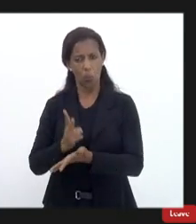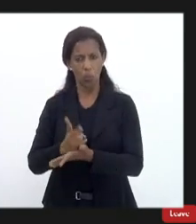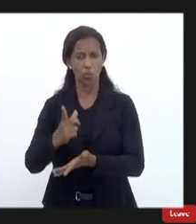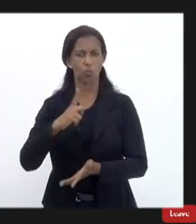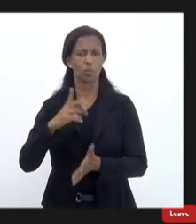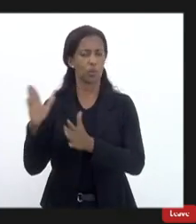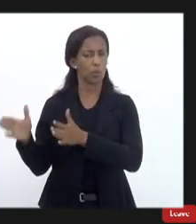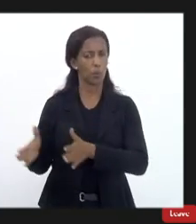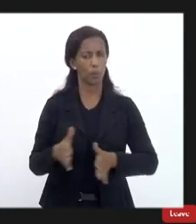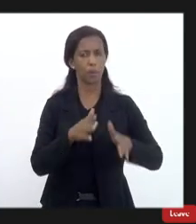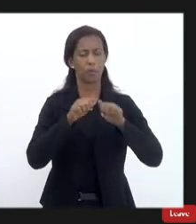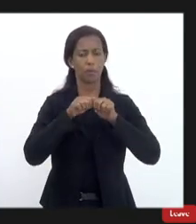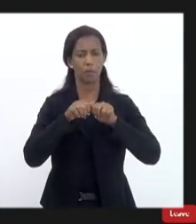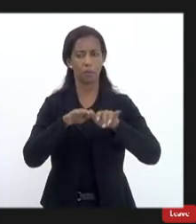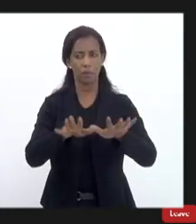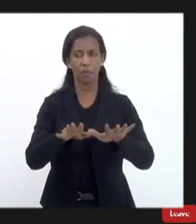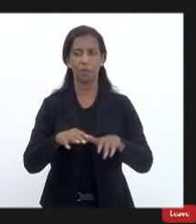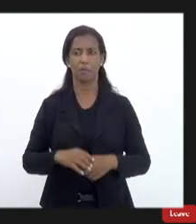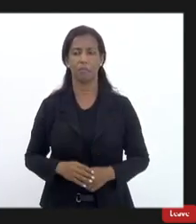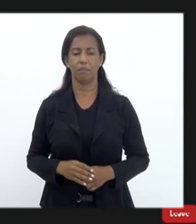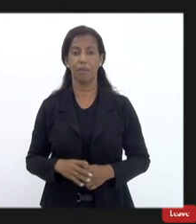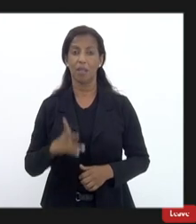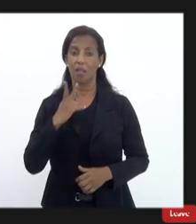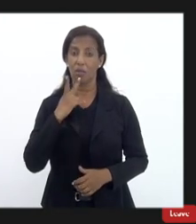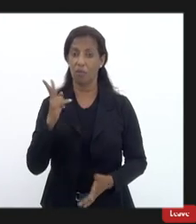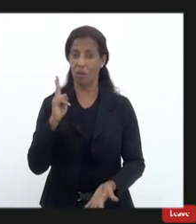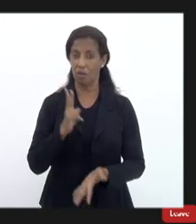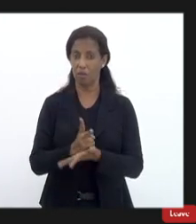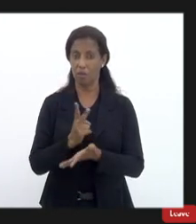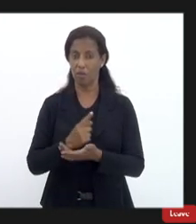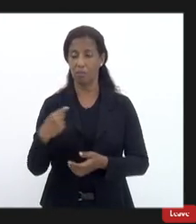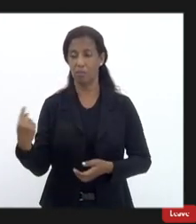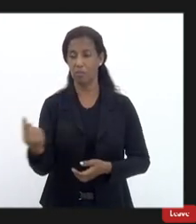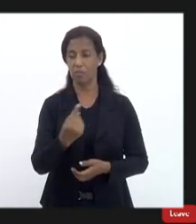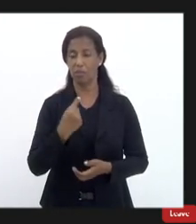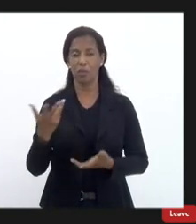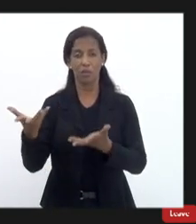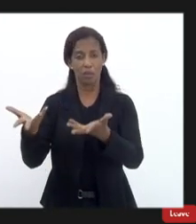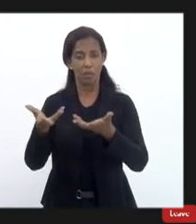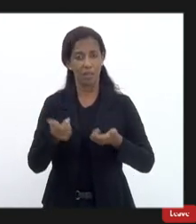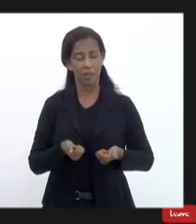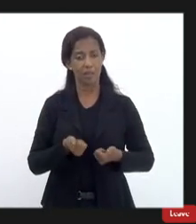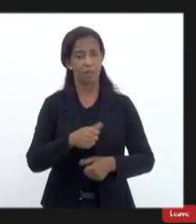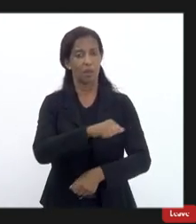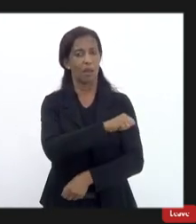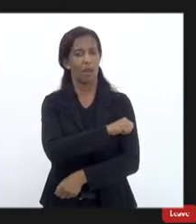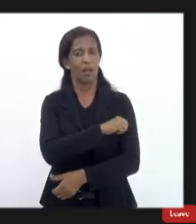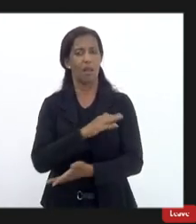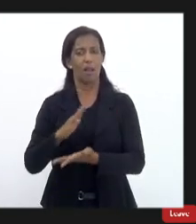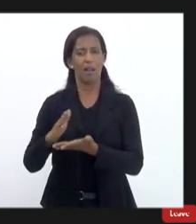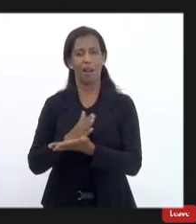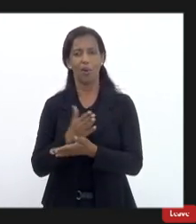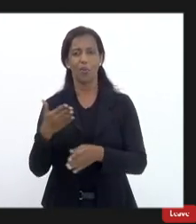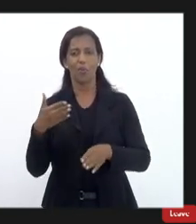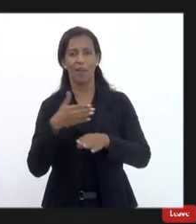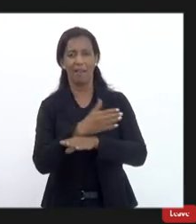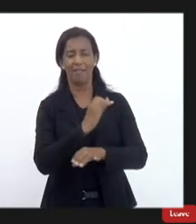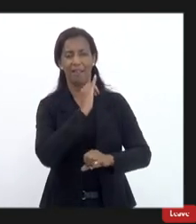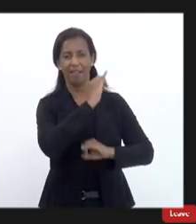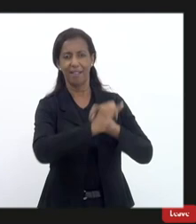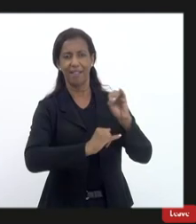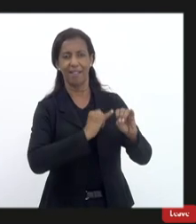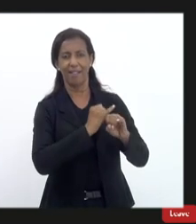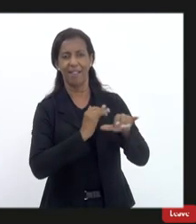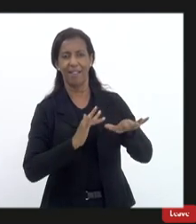o período da pandemia. Eu digo sempre que nós estamos recebendo os nossos alunos. Alguns acessaram a plataforma remota